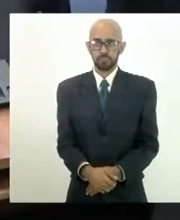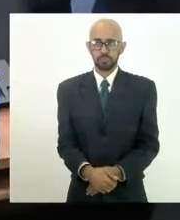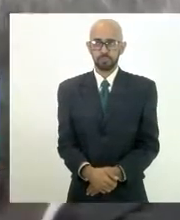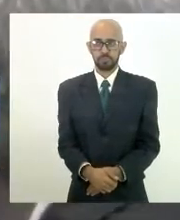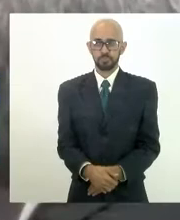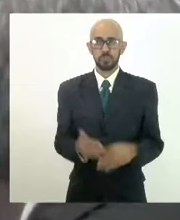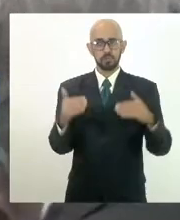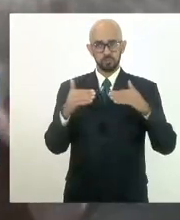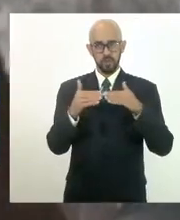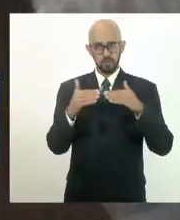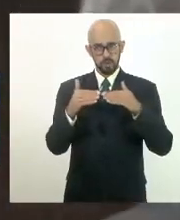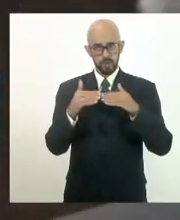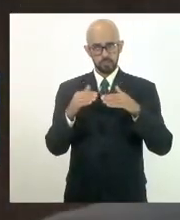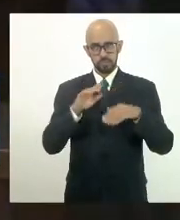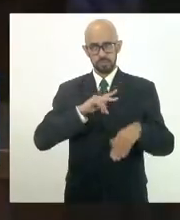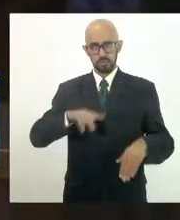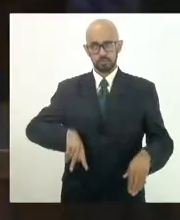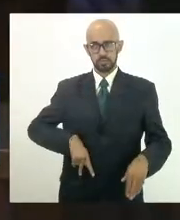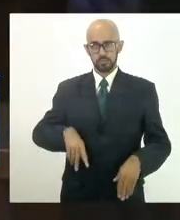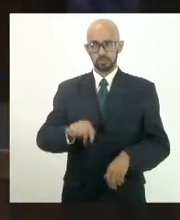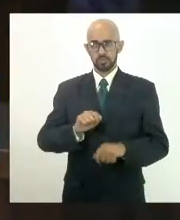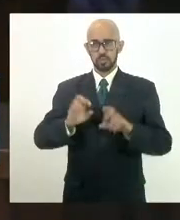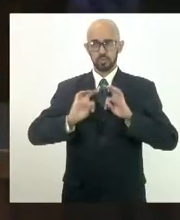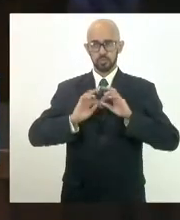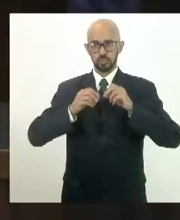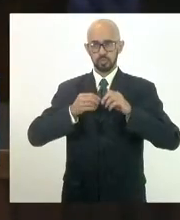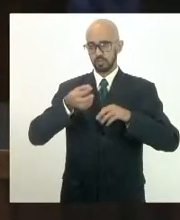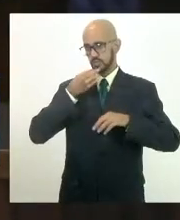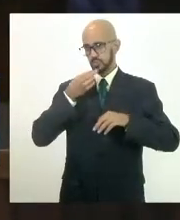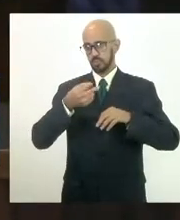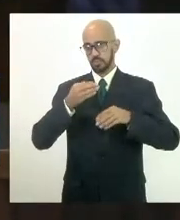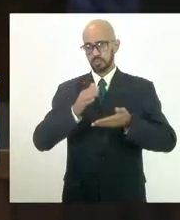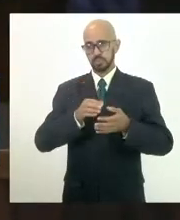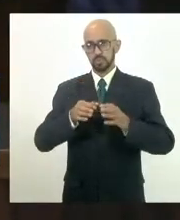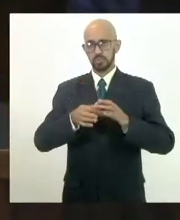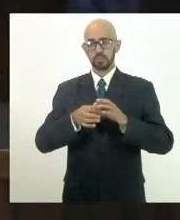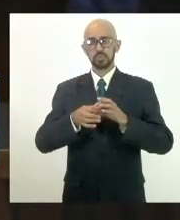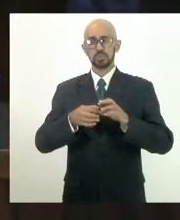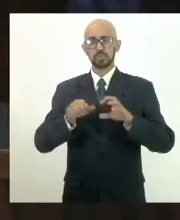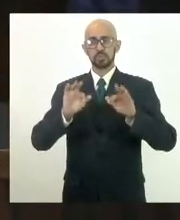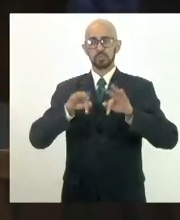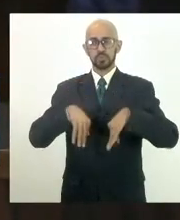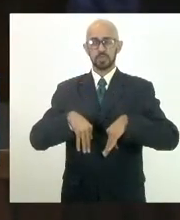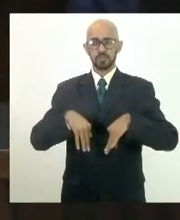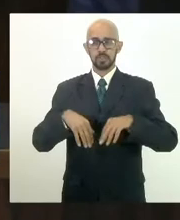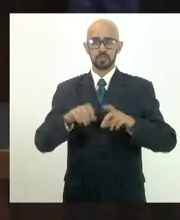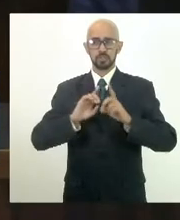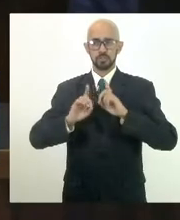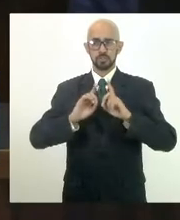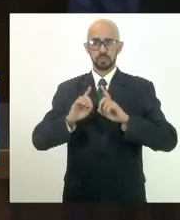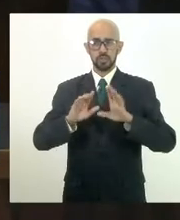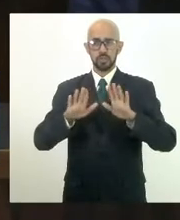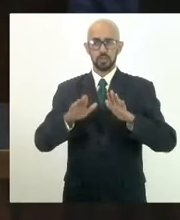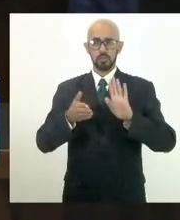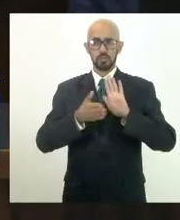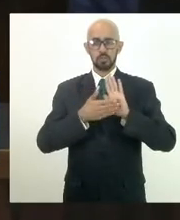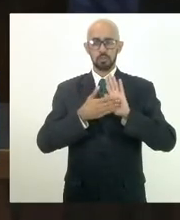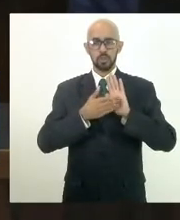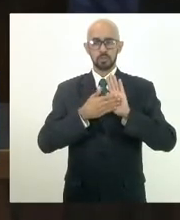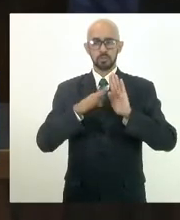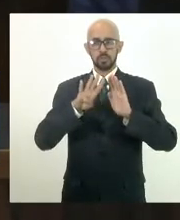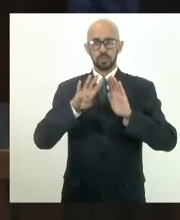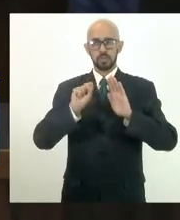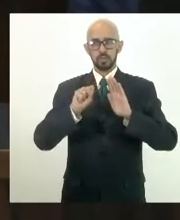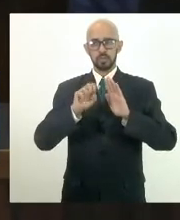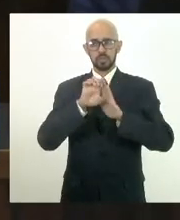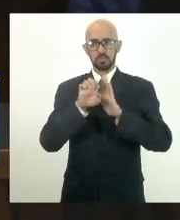O parecer é favorável, presidente. Os pareceres emitidos em discussão, não havendo quem queira discutir, encerrada a discussão, o presidente proposta recebeu 48 emendas